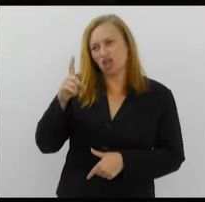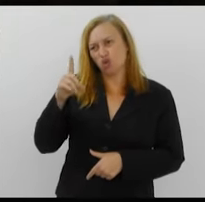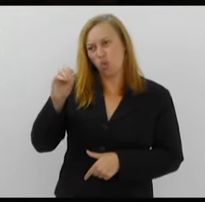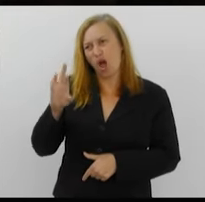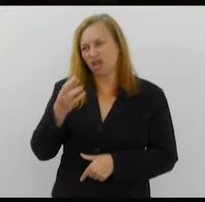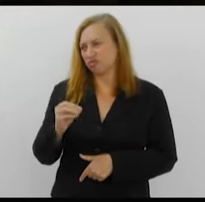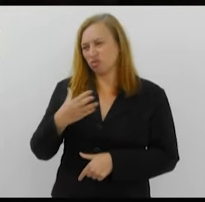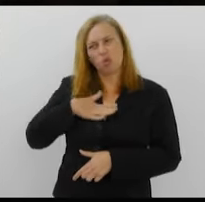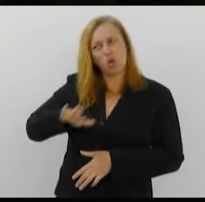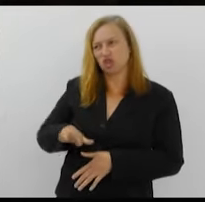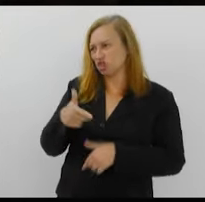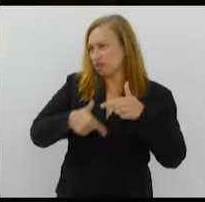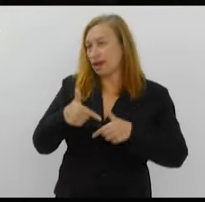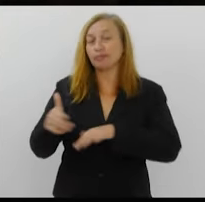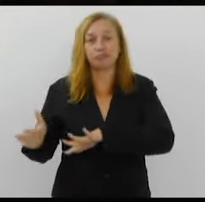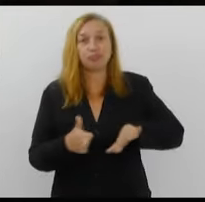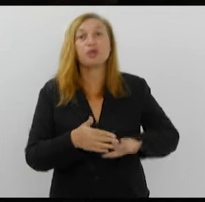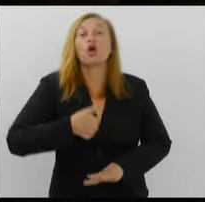trabalhar.